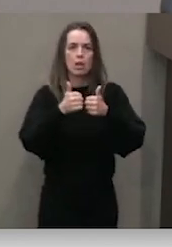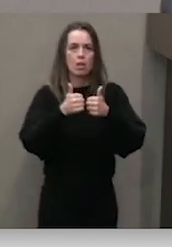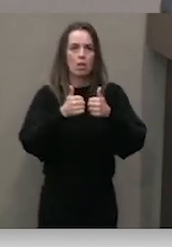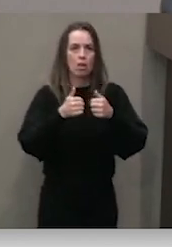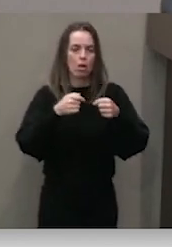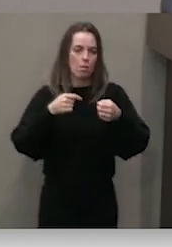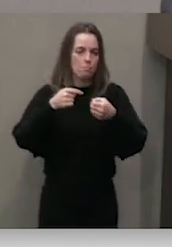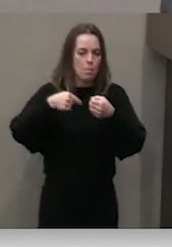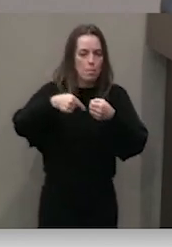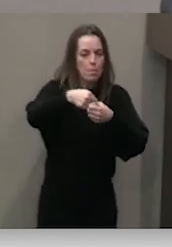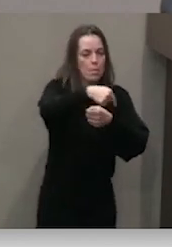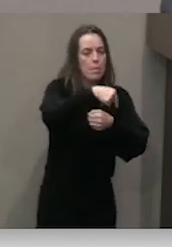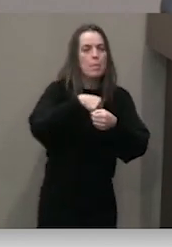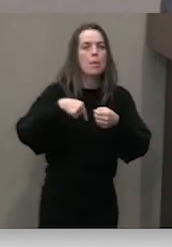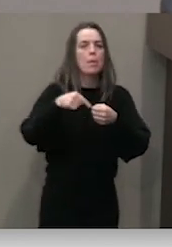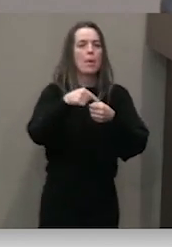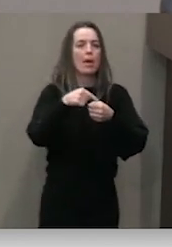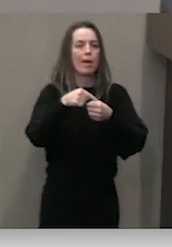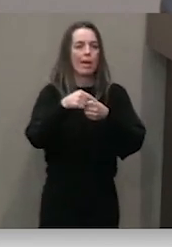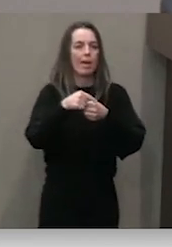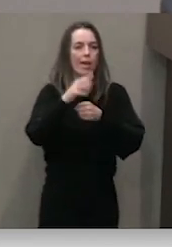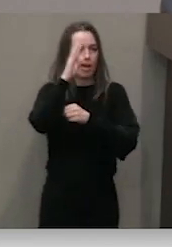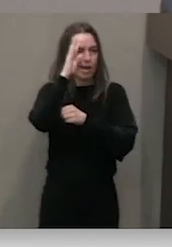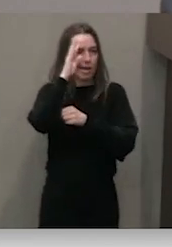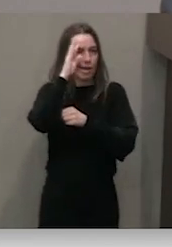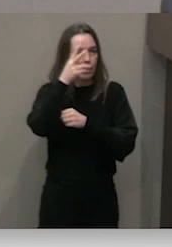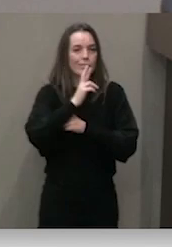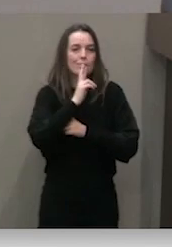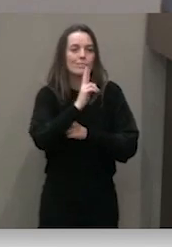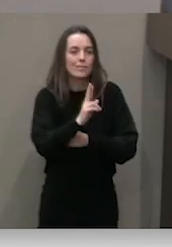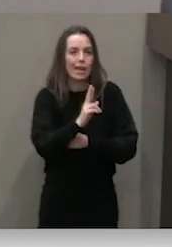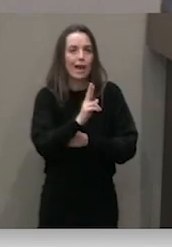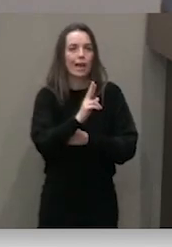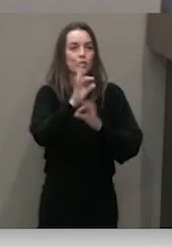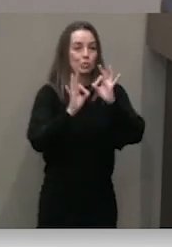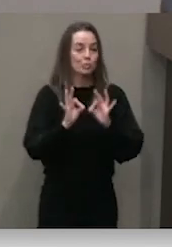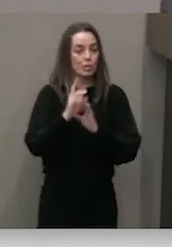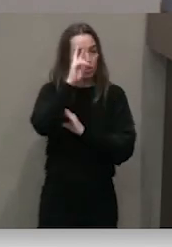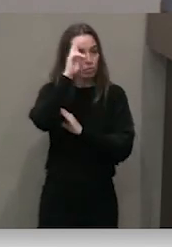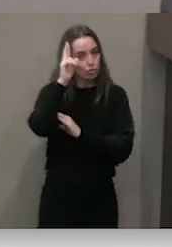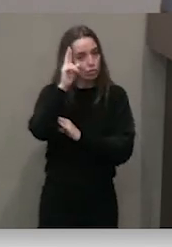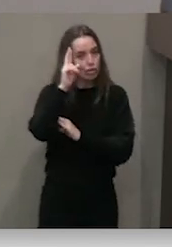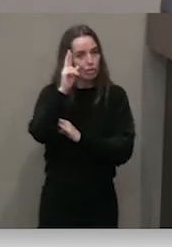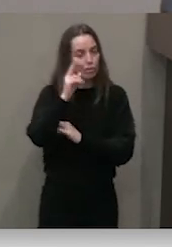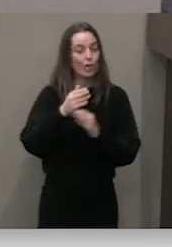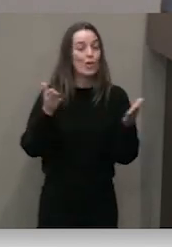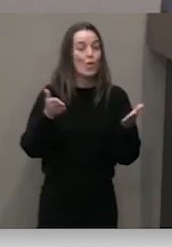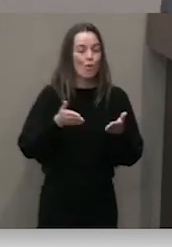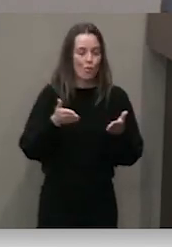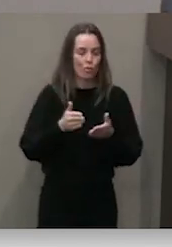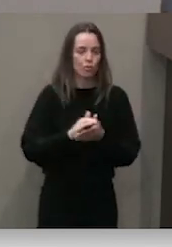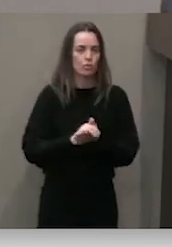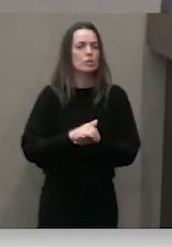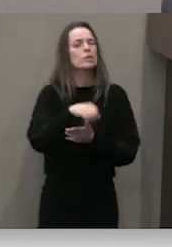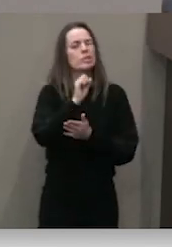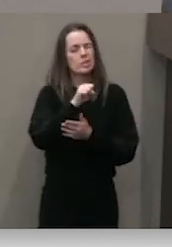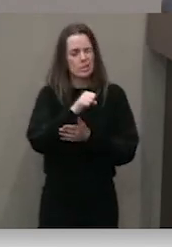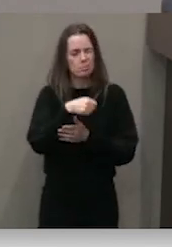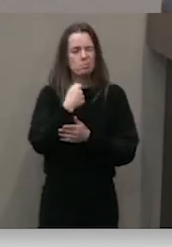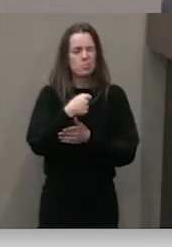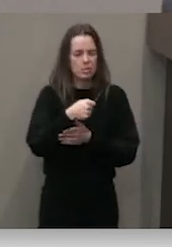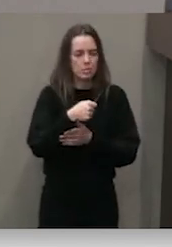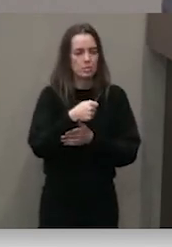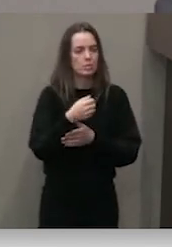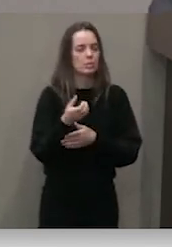melhor. Isto é fruto do plano diretor vigente. Repito, precisa de revisão, a gente precisa ampliar o